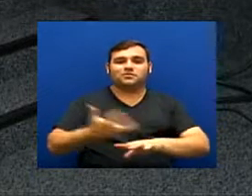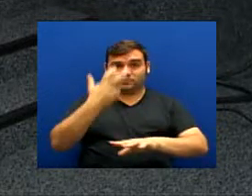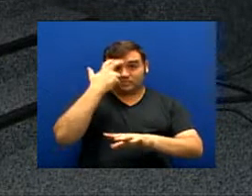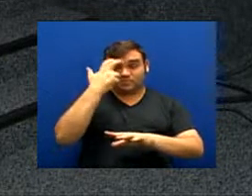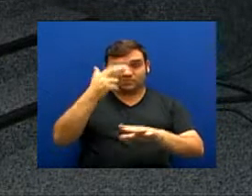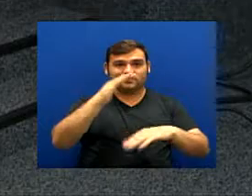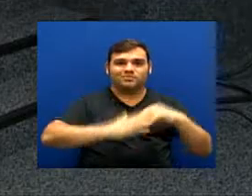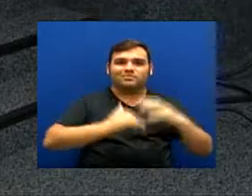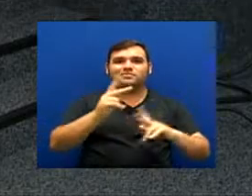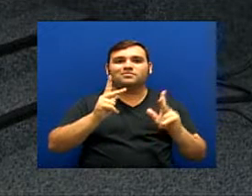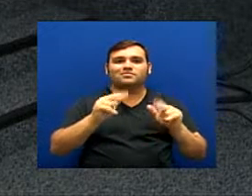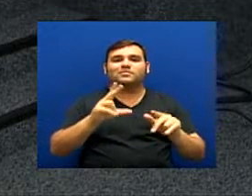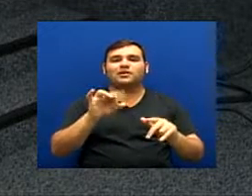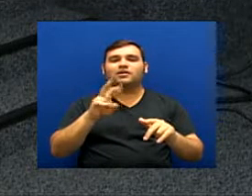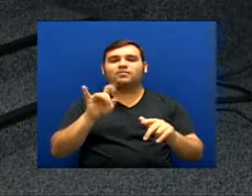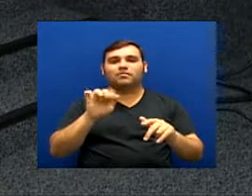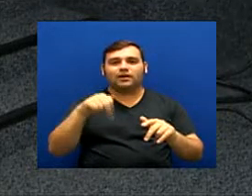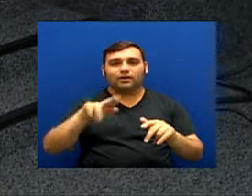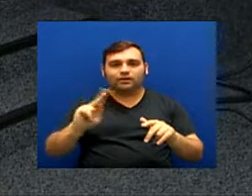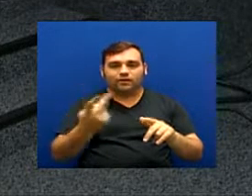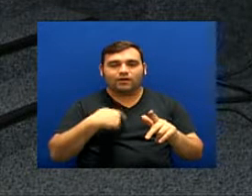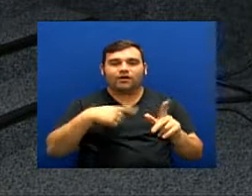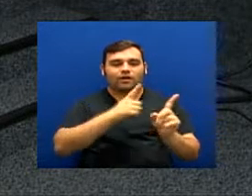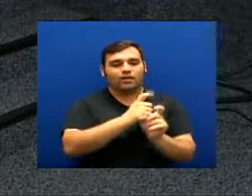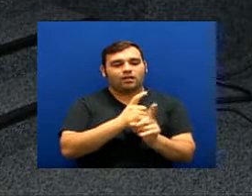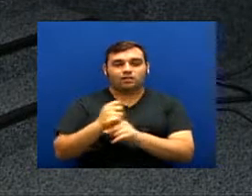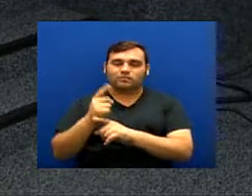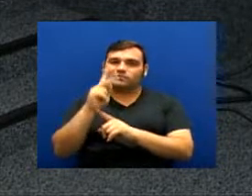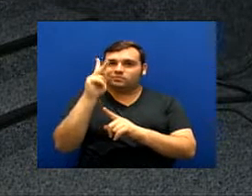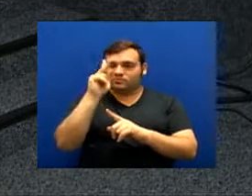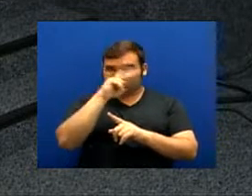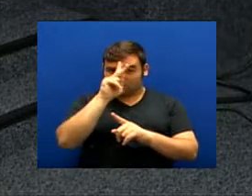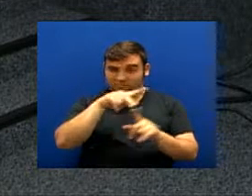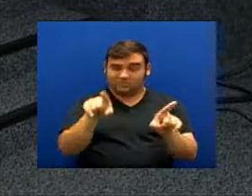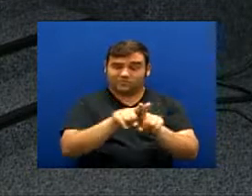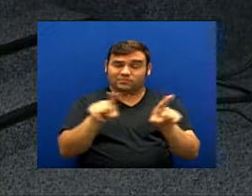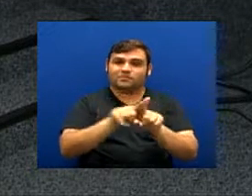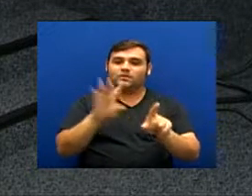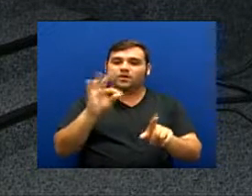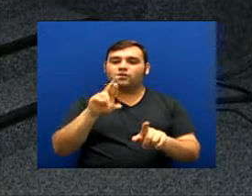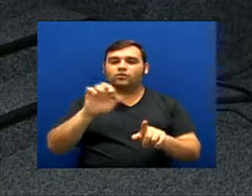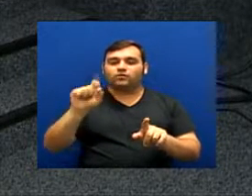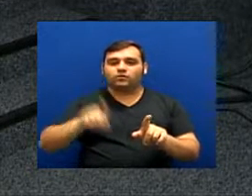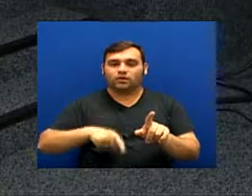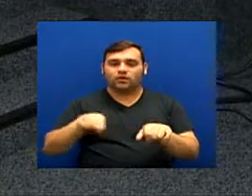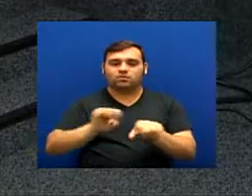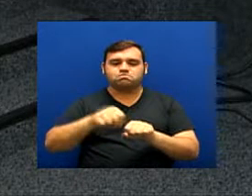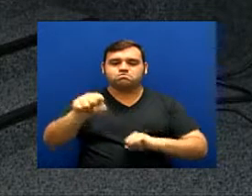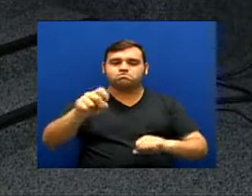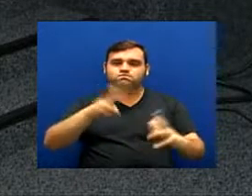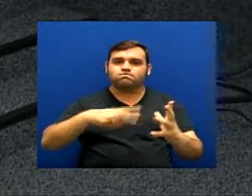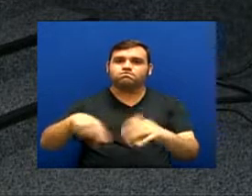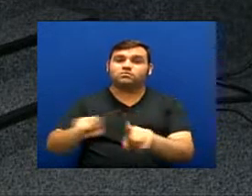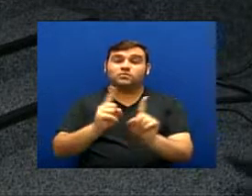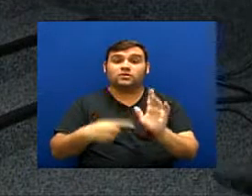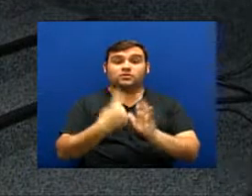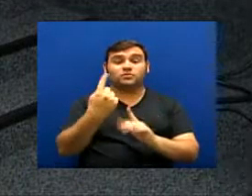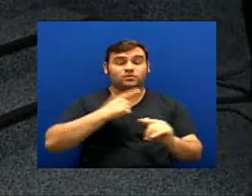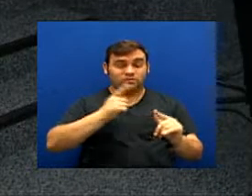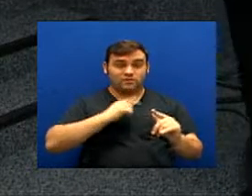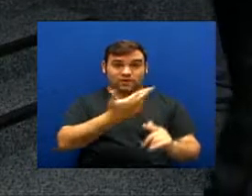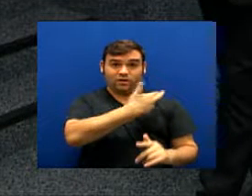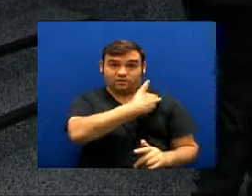mas é de coração e de alegria desta casa, todos esses representantes, vereadores,